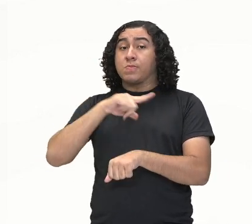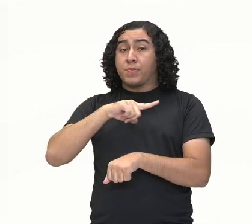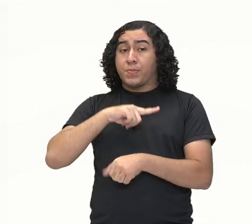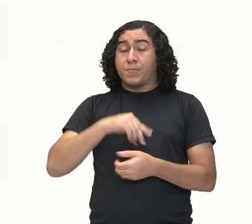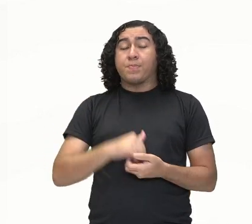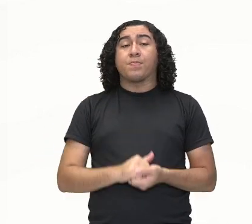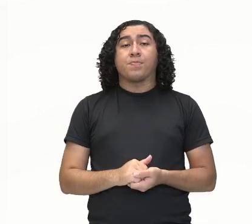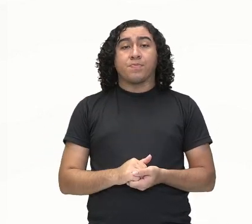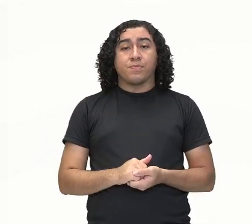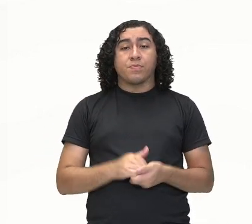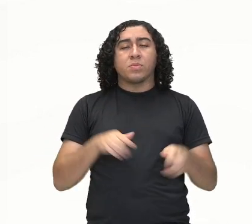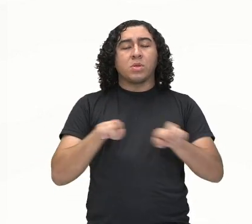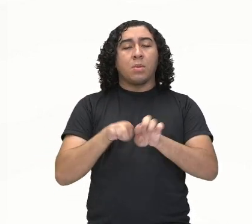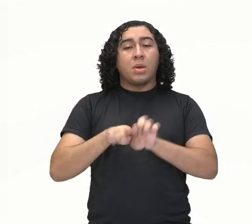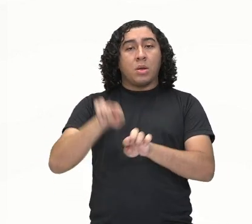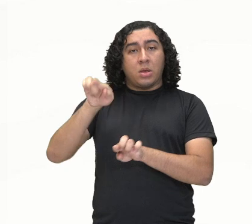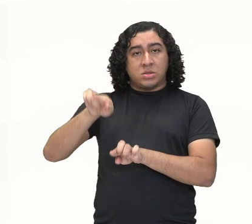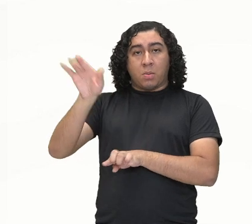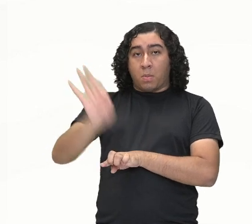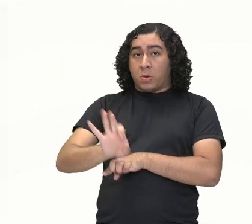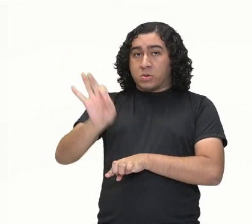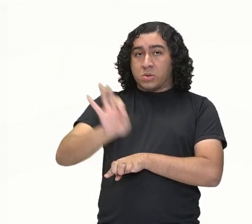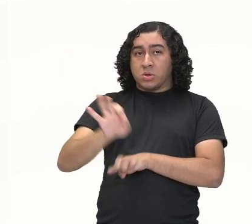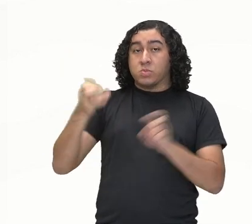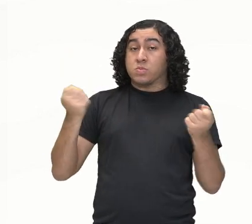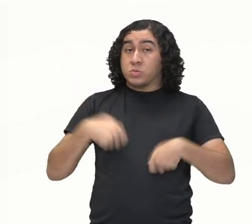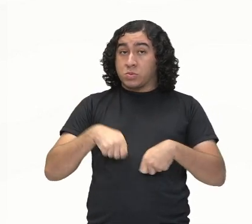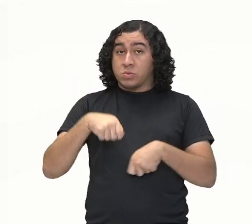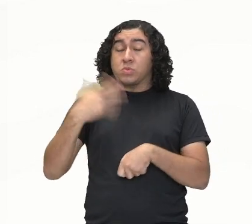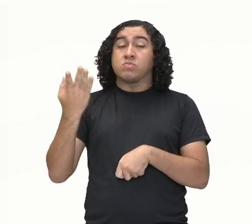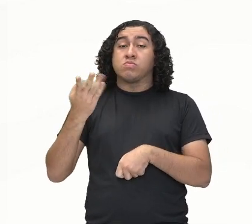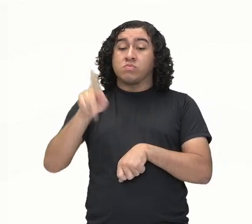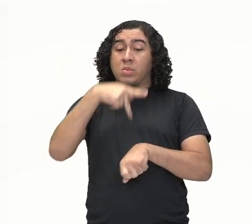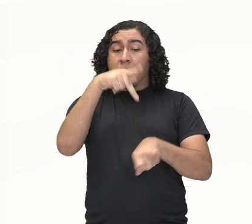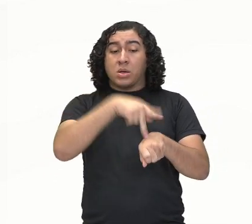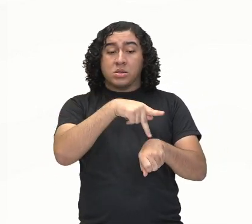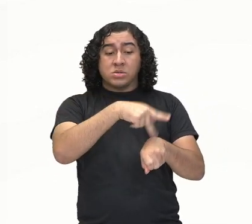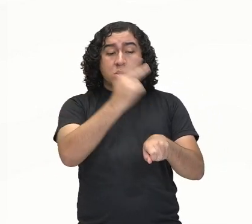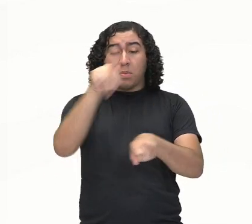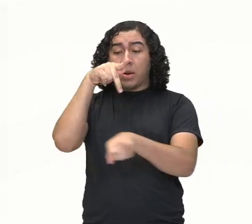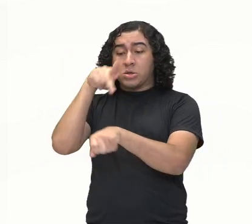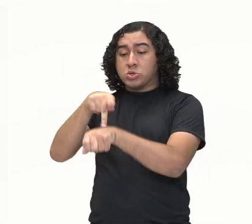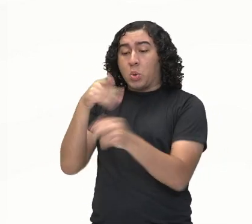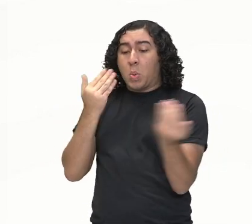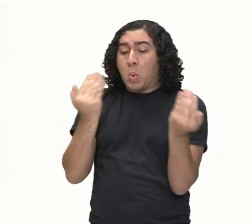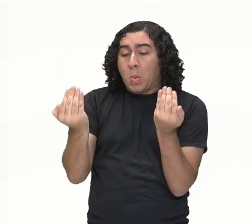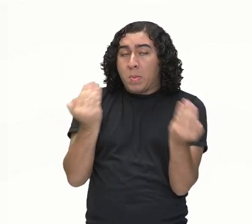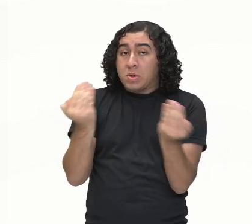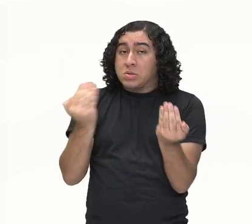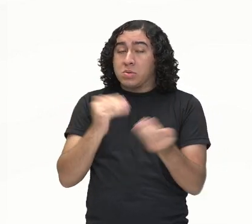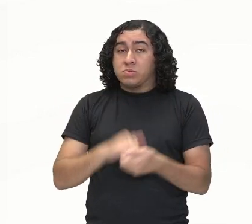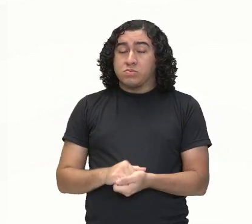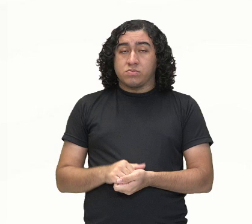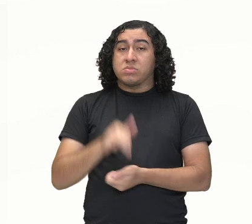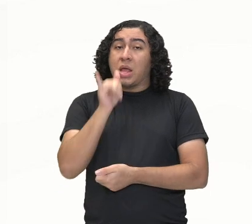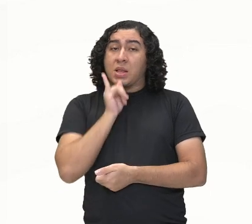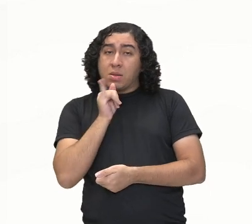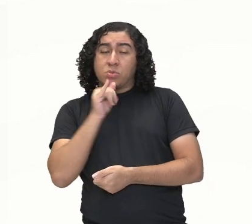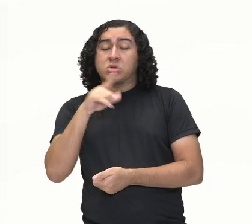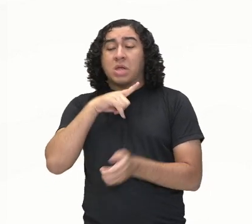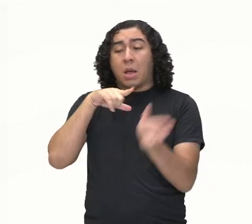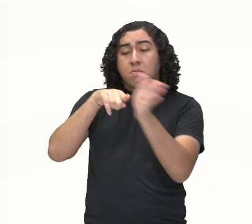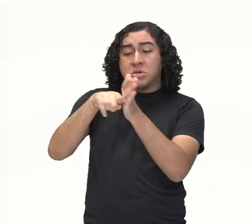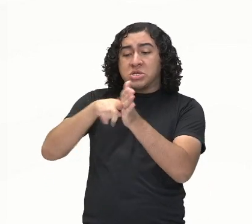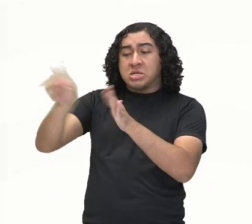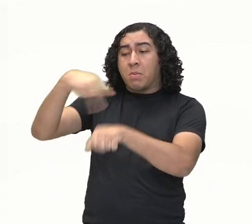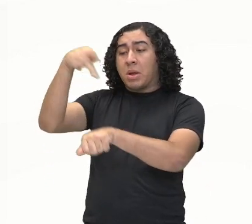E esse indicador, ele permite que os países eles sejam comparados, né? Então você pode fazer uma comparação aqui dos